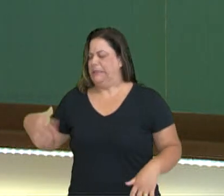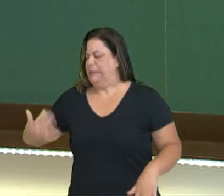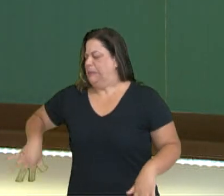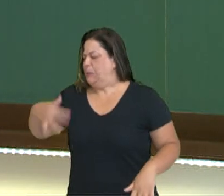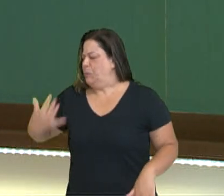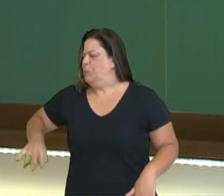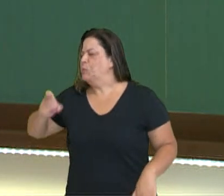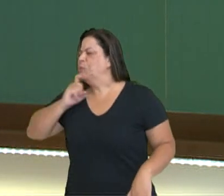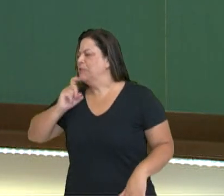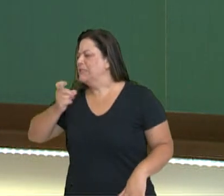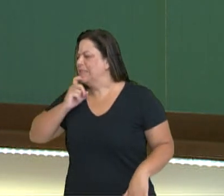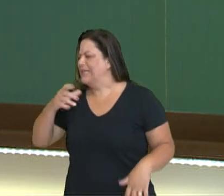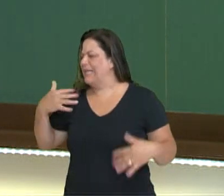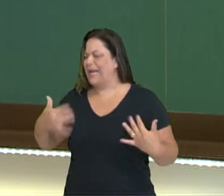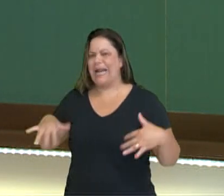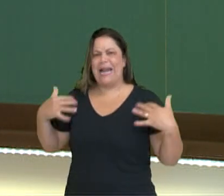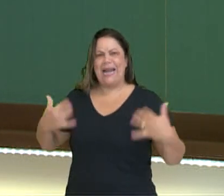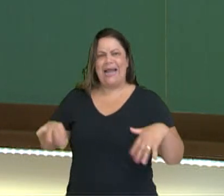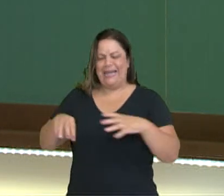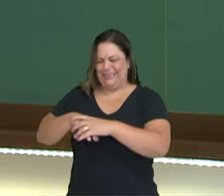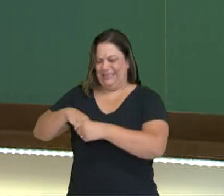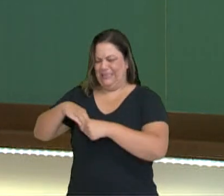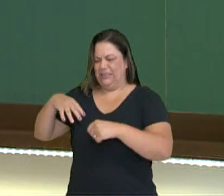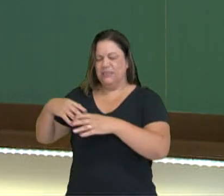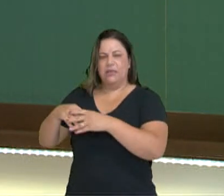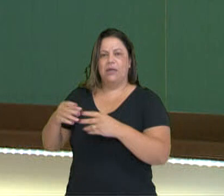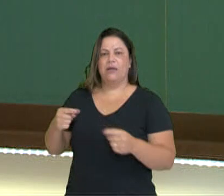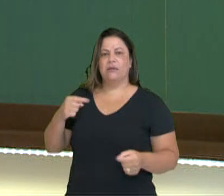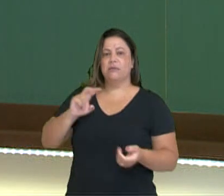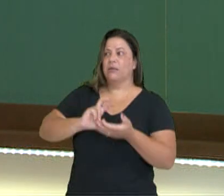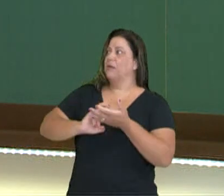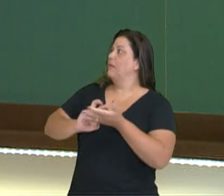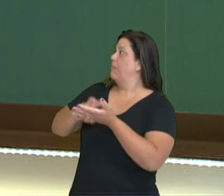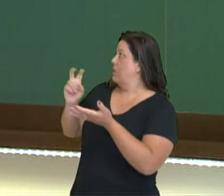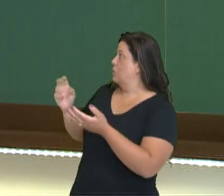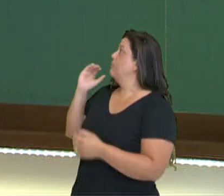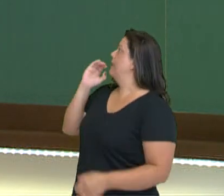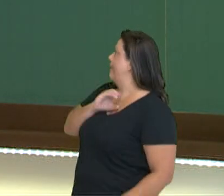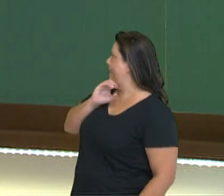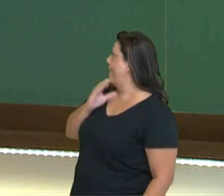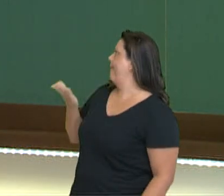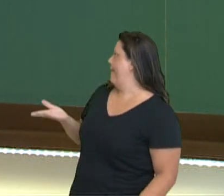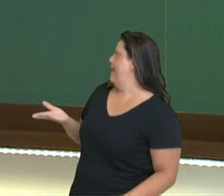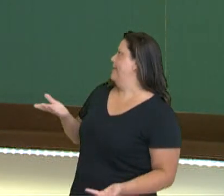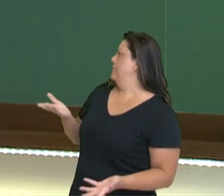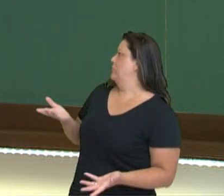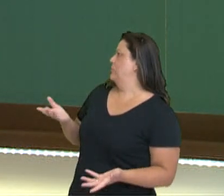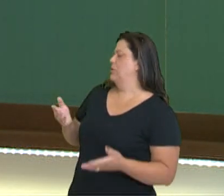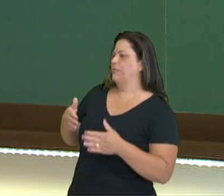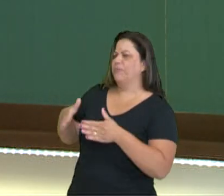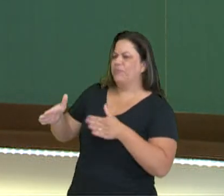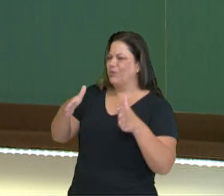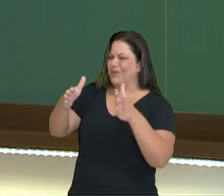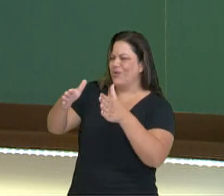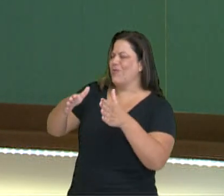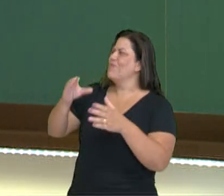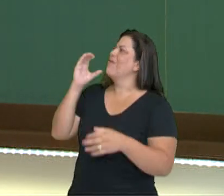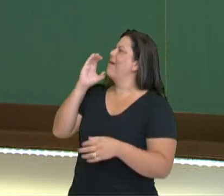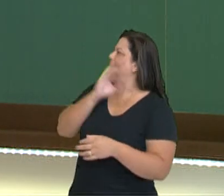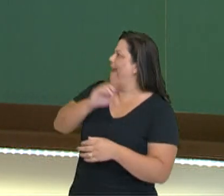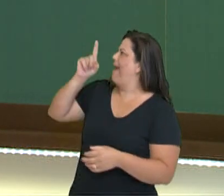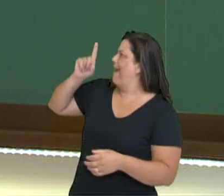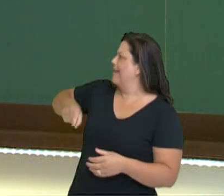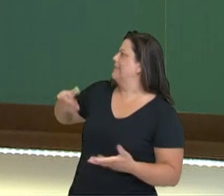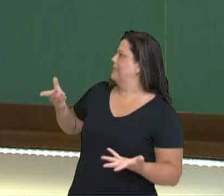gelada, estranhei enxugando a mão. Mas de manhã é quente. De manhã esse rio é quente, insistiu ela